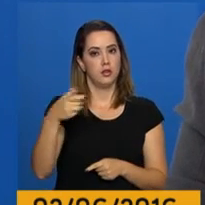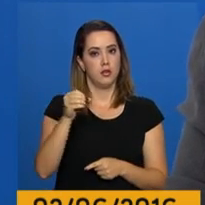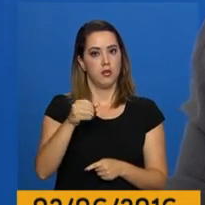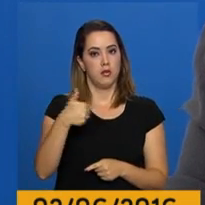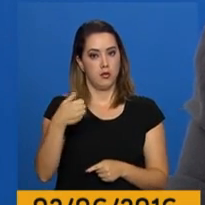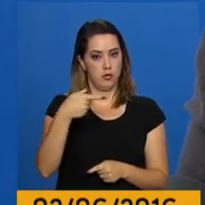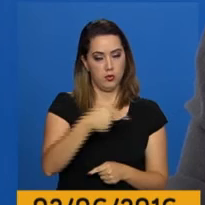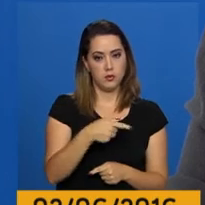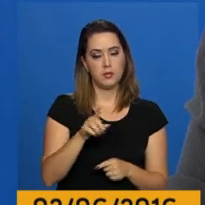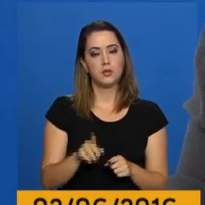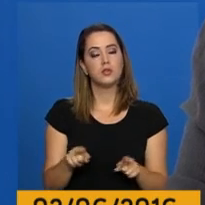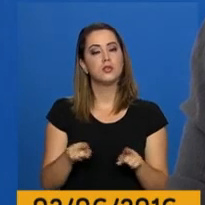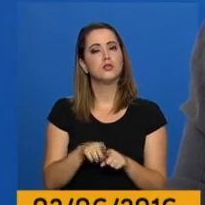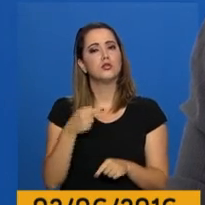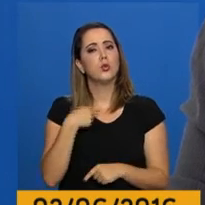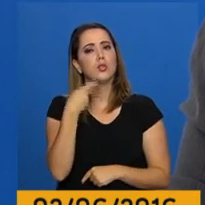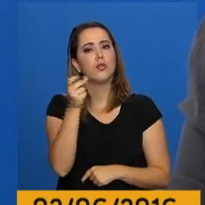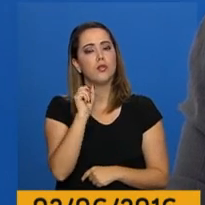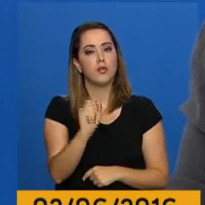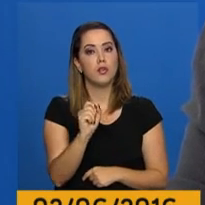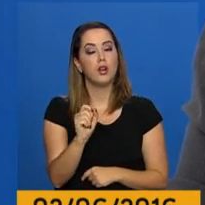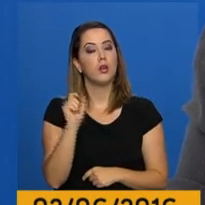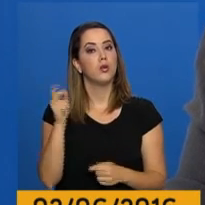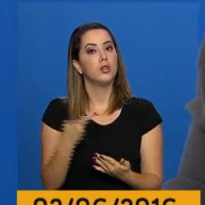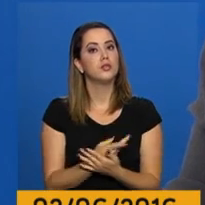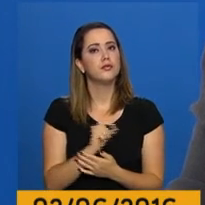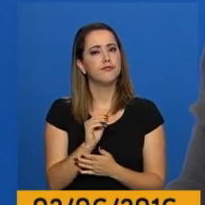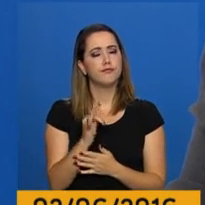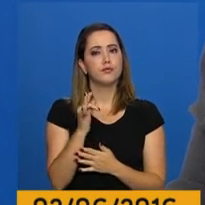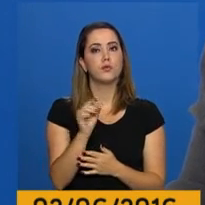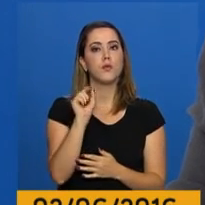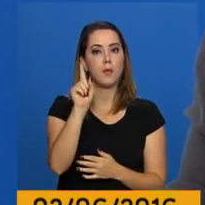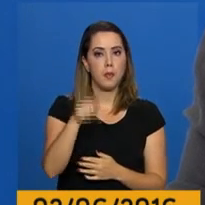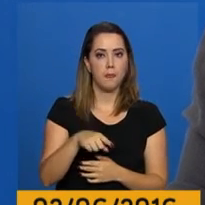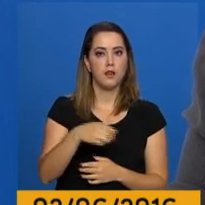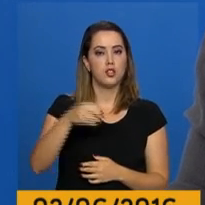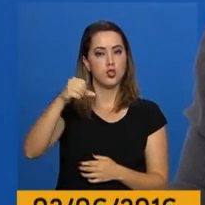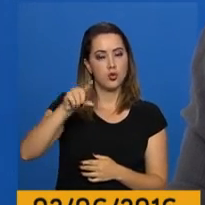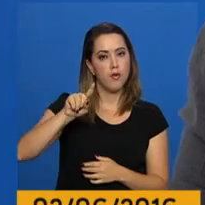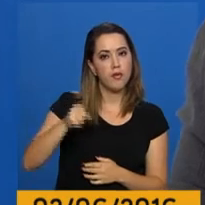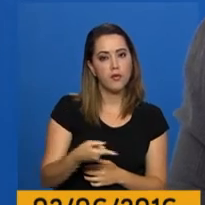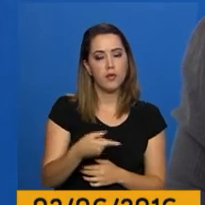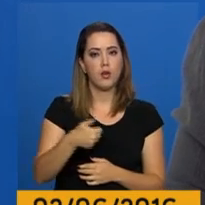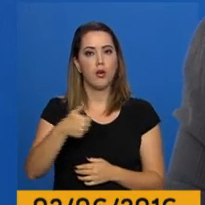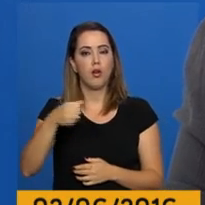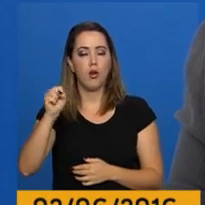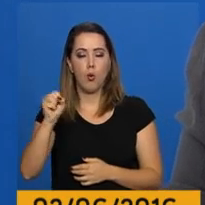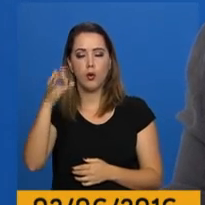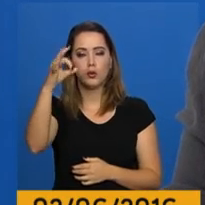E quando eu digo que o impacto é de 9,8% em 2018, é um impacto